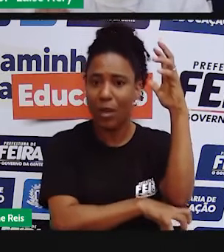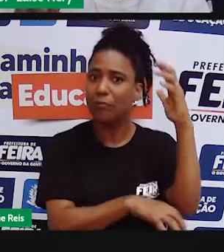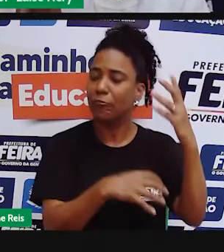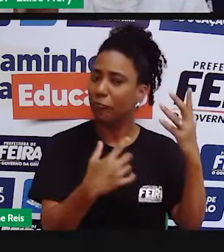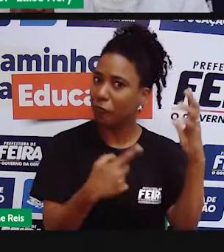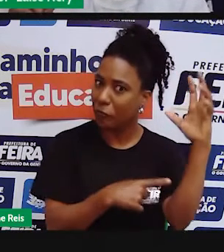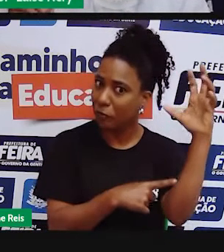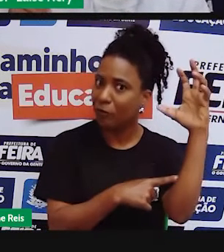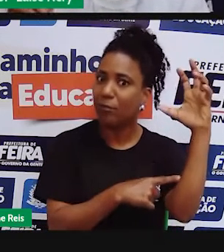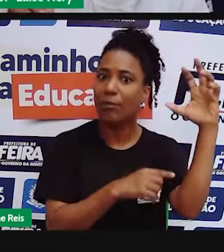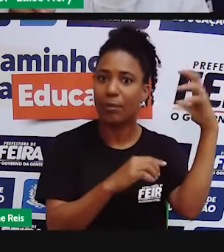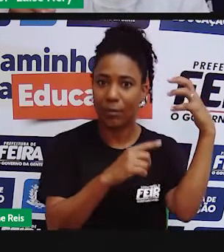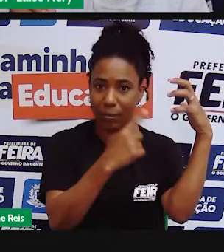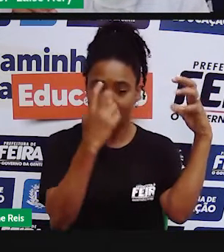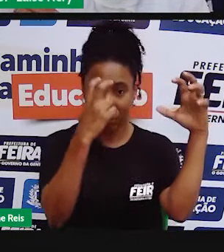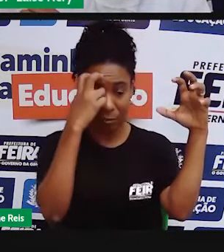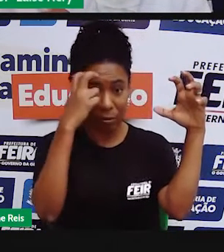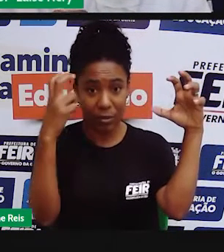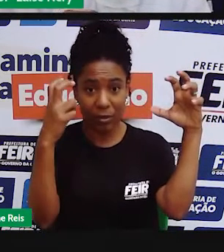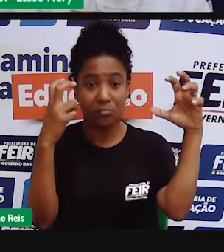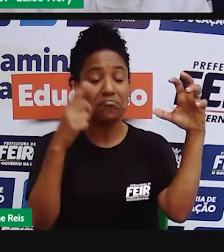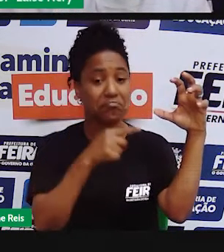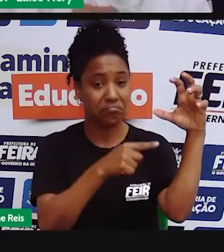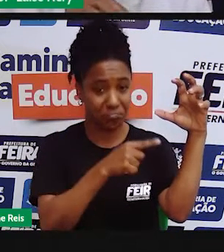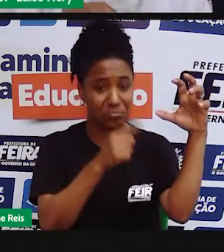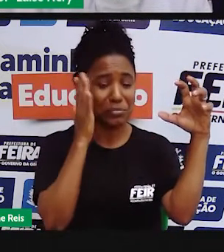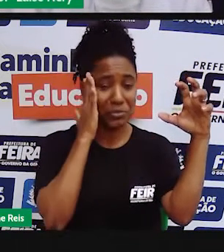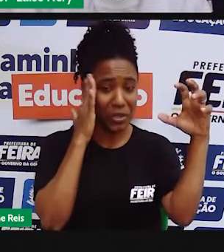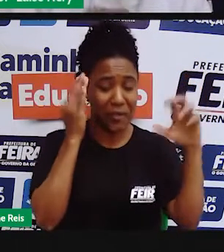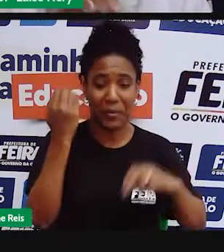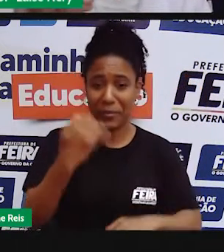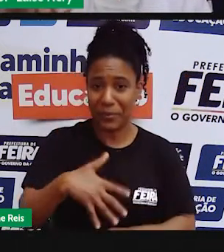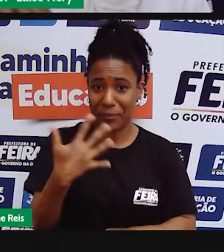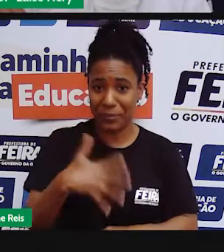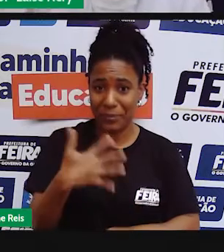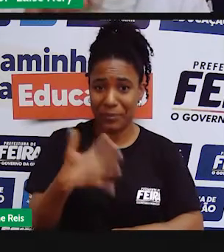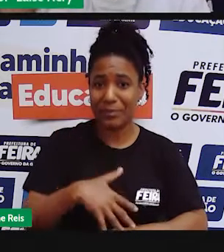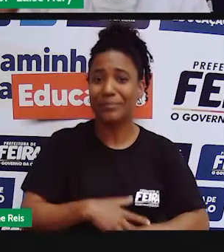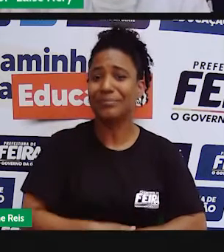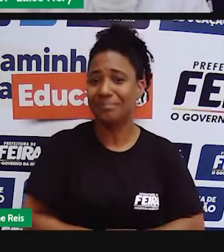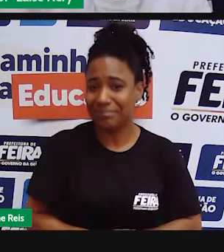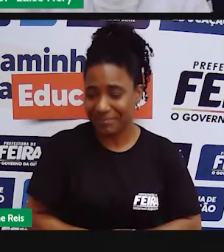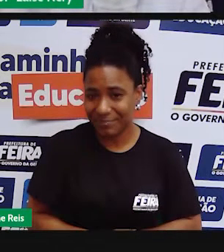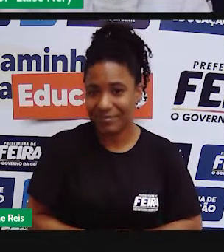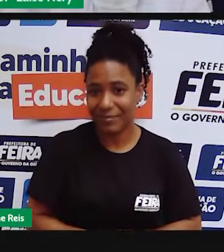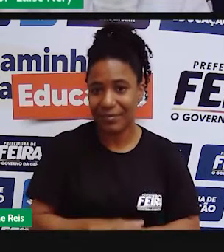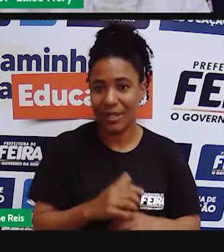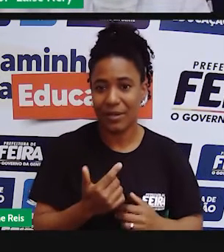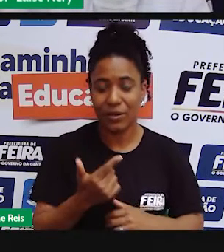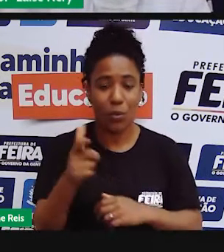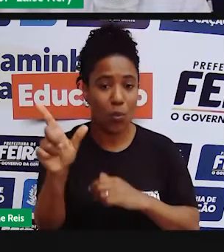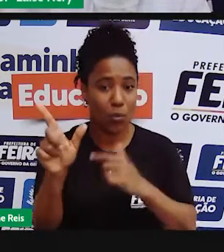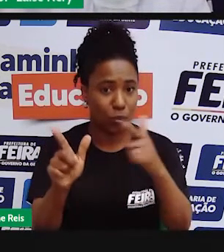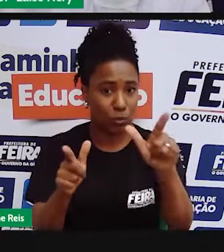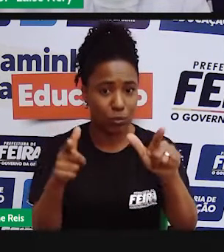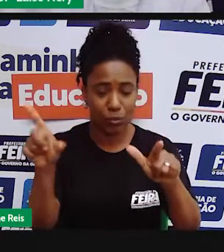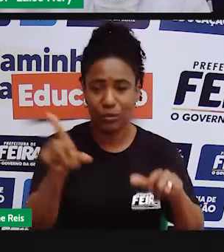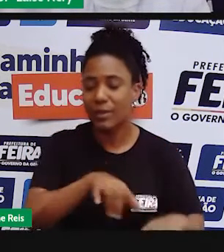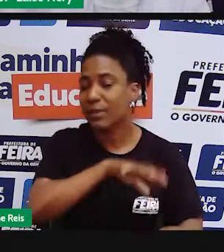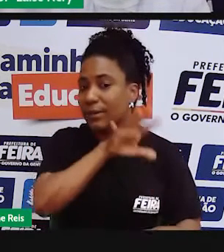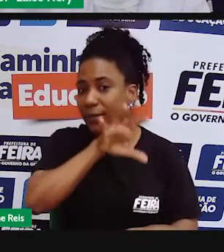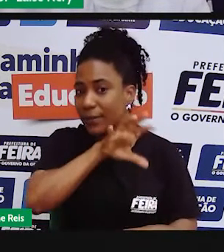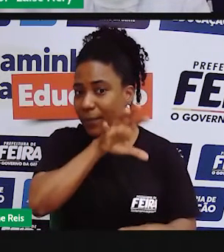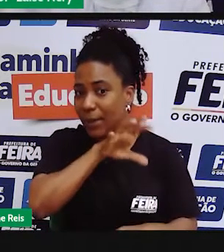e recolhem água na sua própria raiz. E todas as plantas e todos os animais dessa